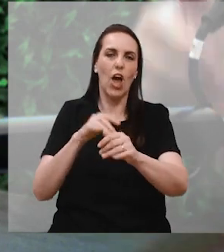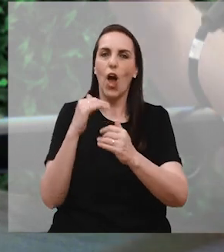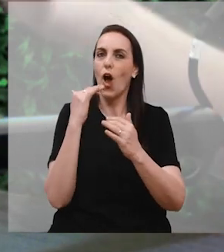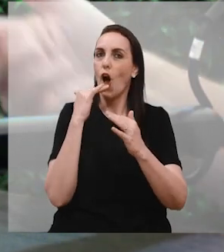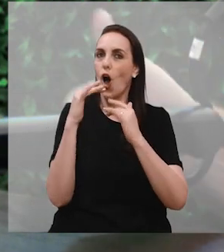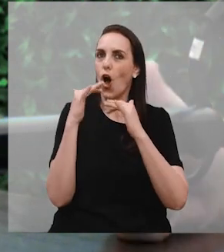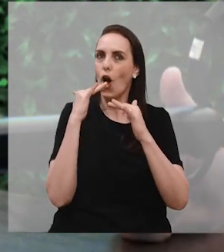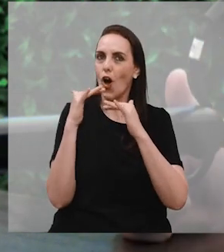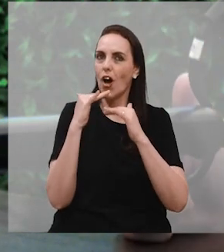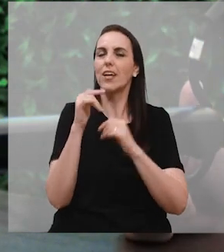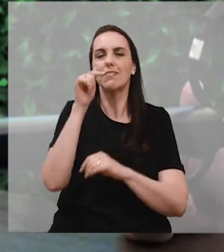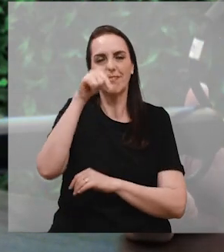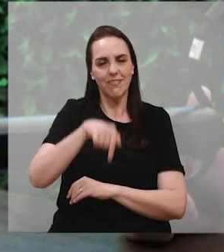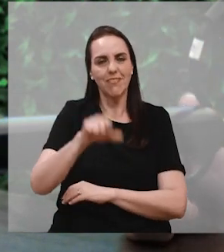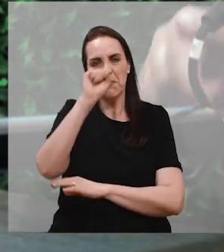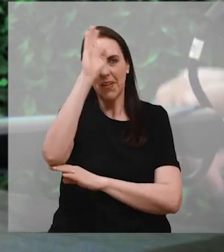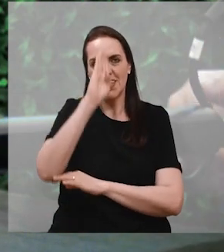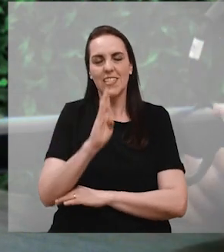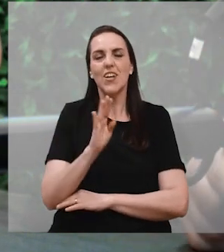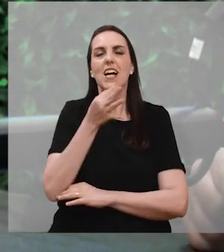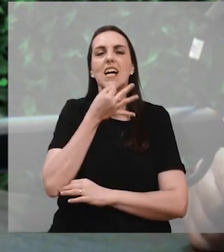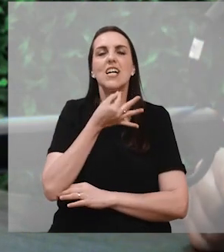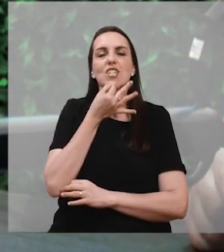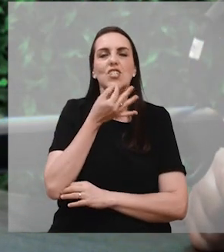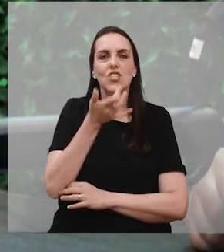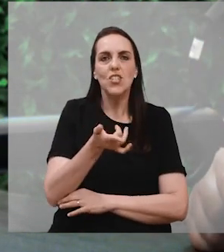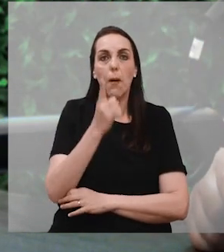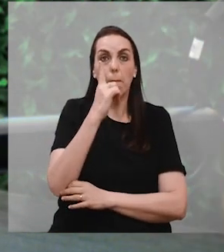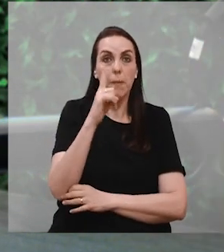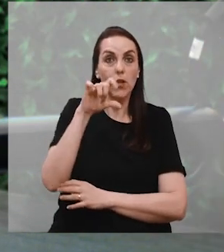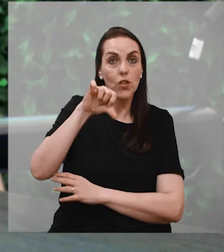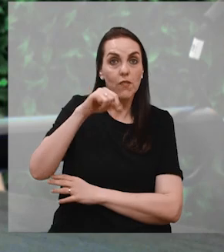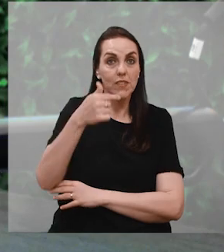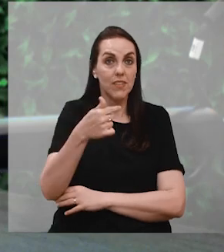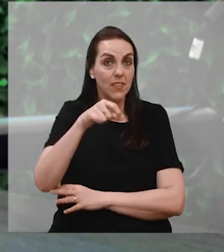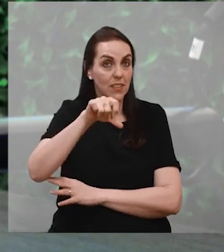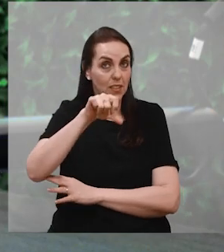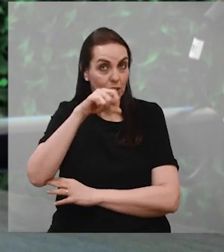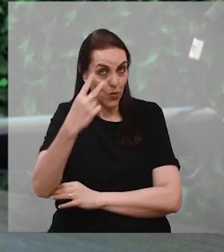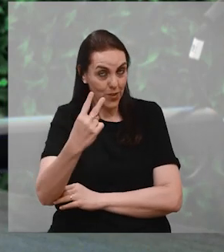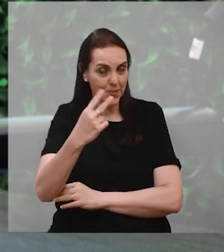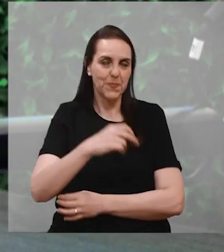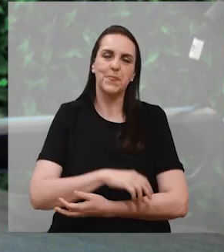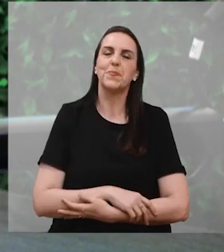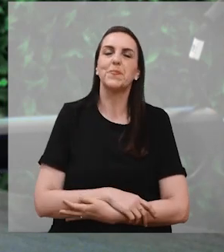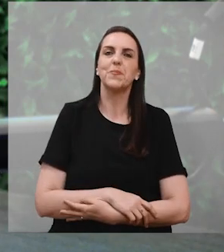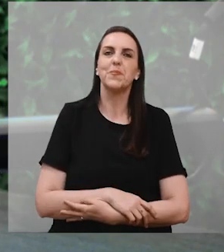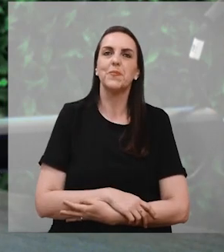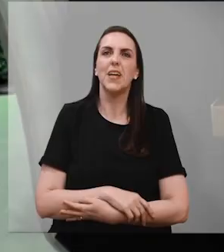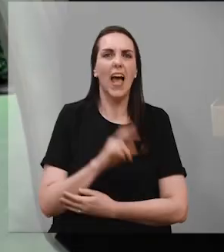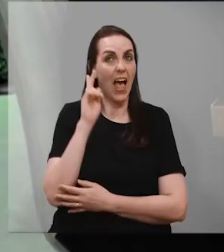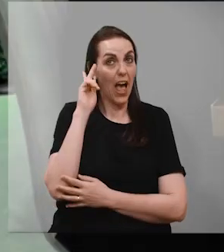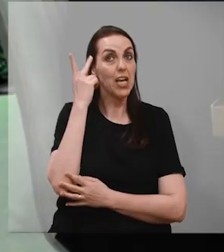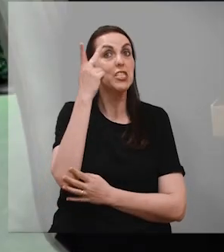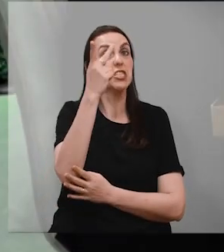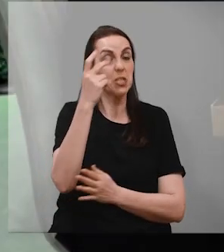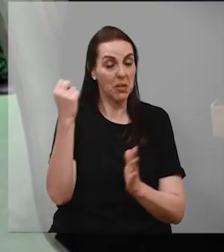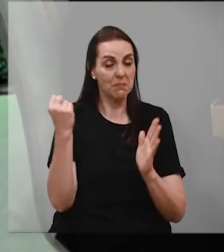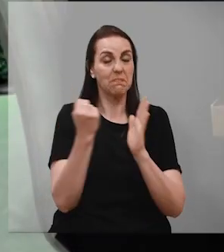cores, né? A transmissão em cores do Brasil foi aqui em Caxias do Sul, no ano de 1972. E tanto que